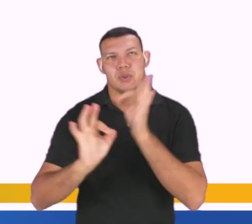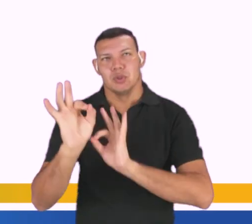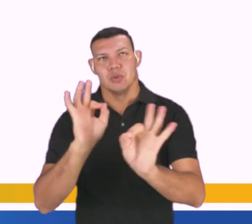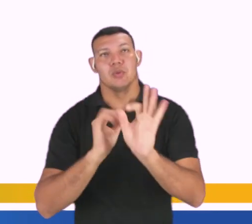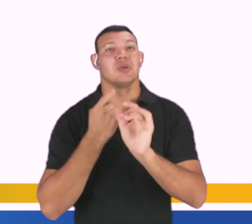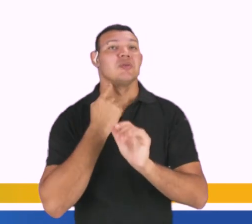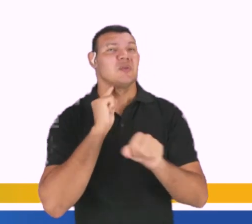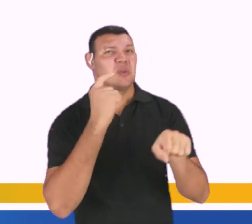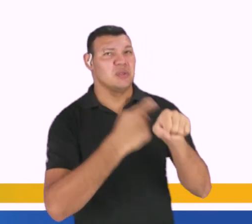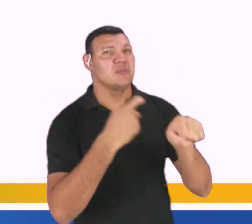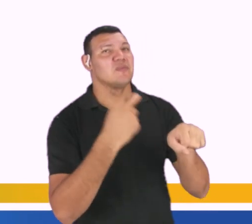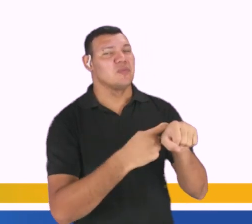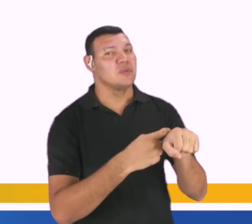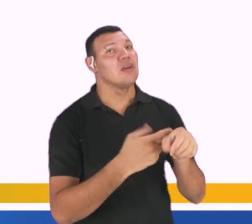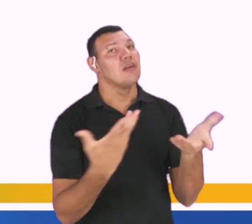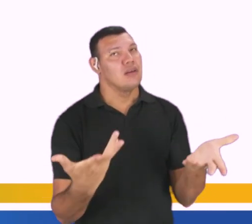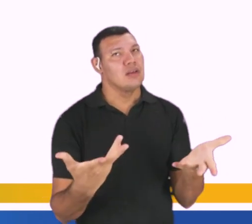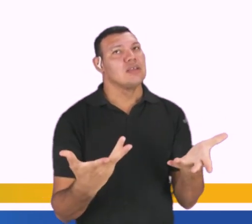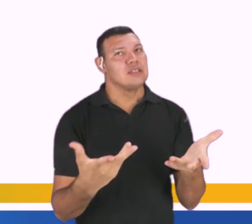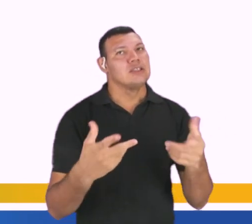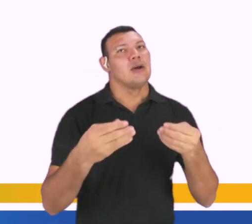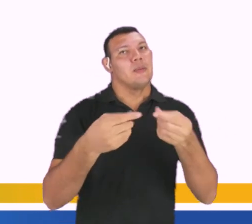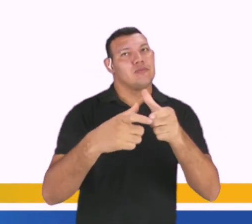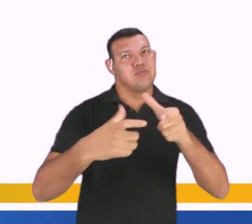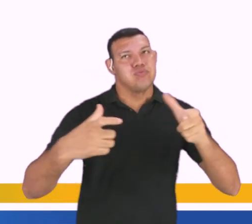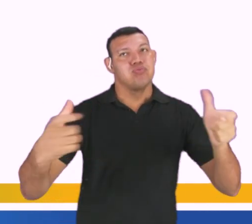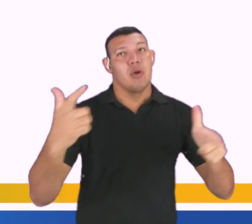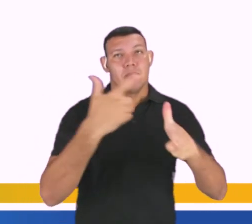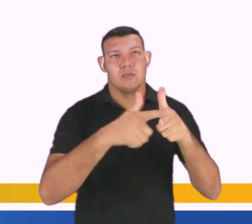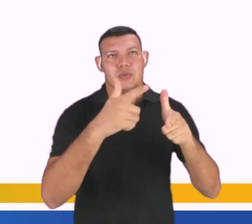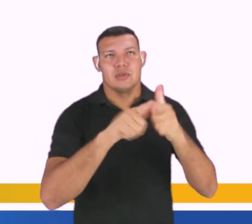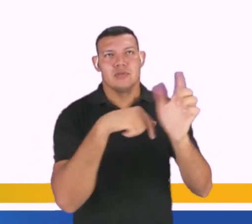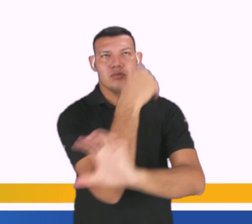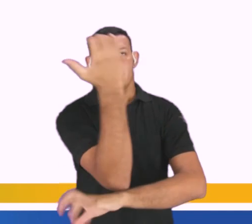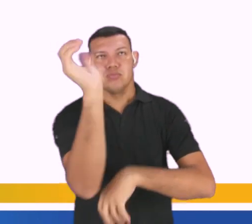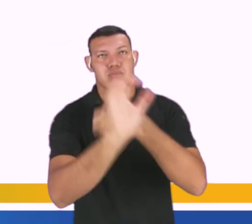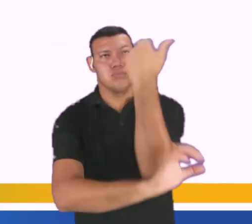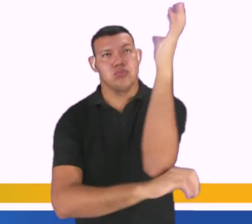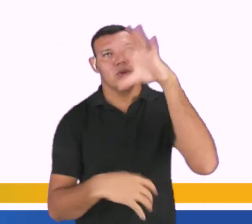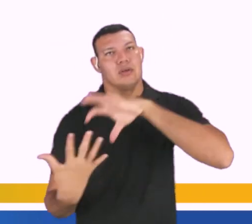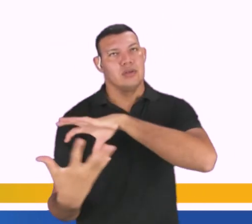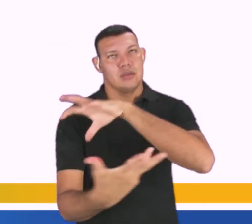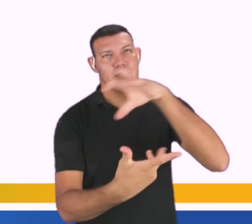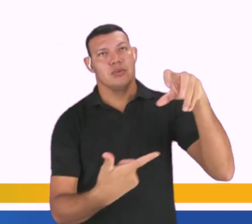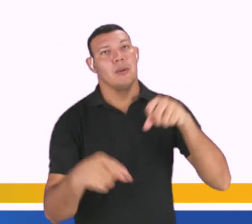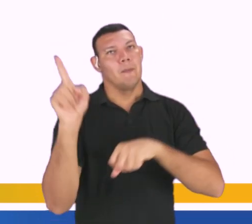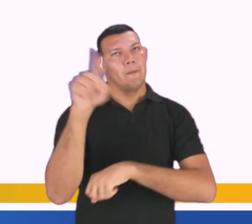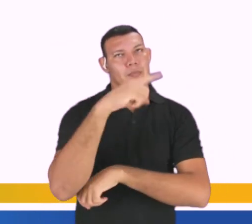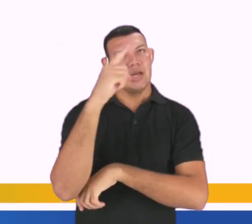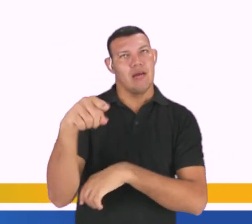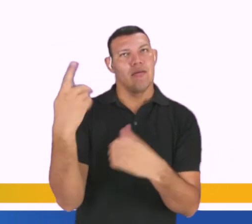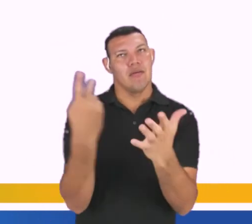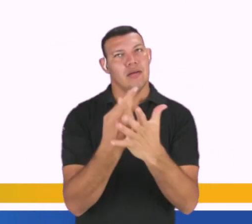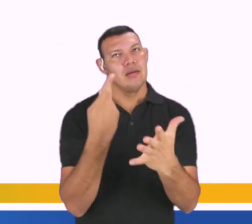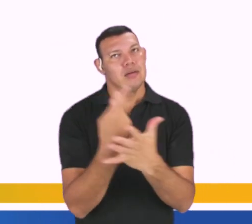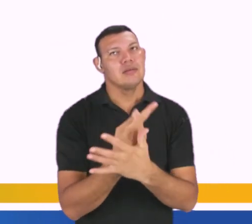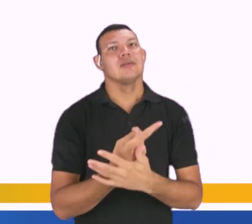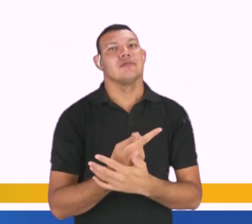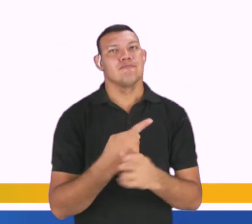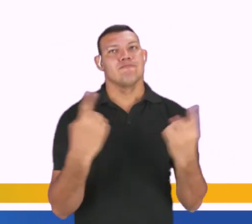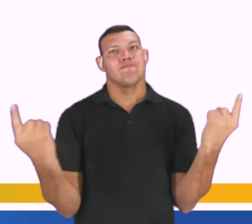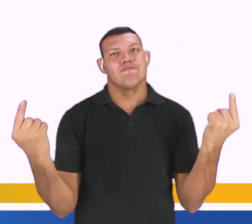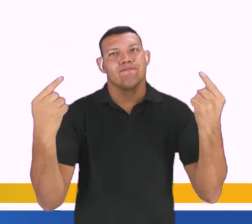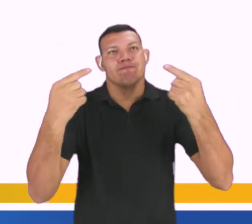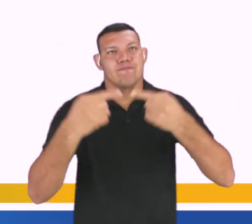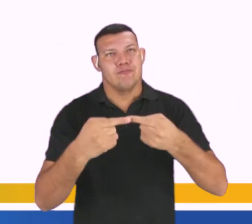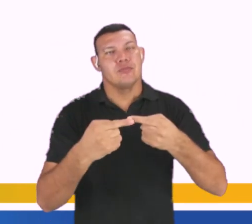maiores problemas ambientais do mundo. Assinale a opção incorreta em relação ao manuseio